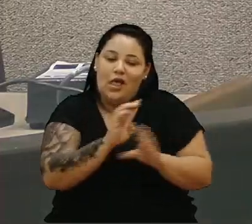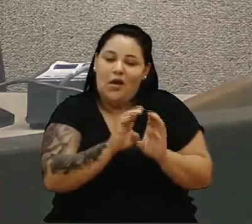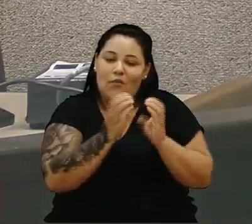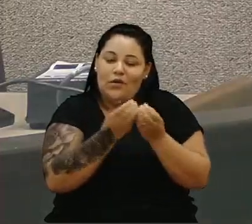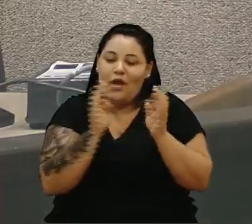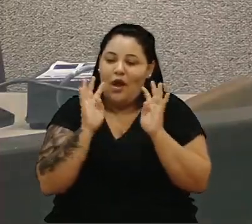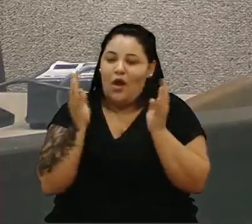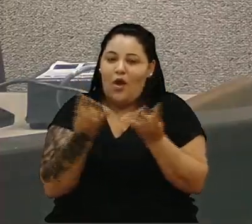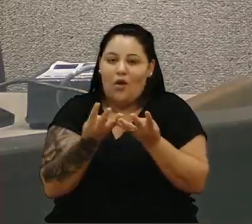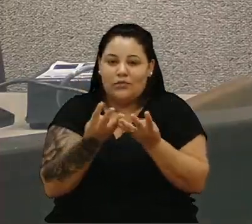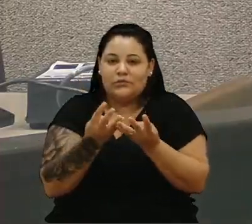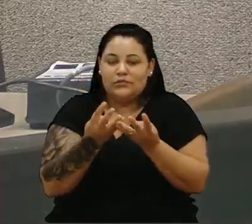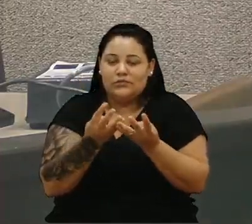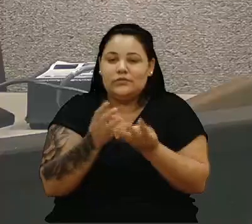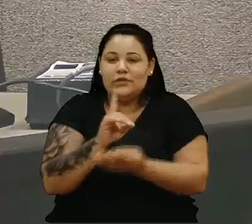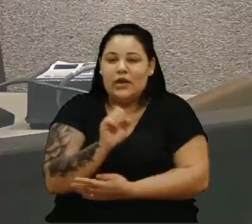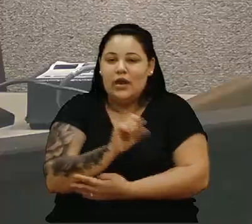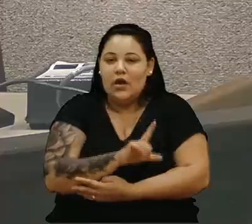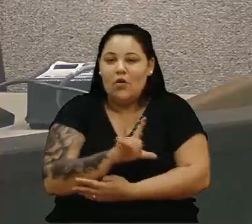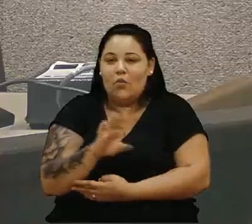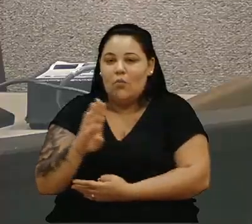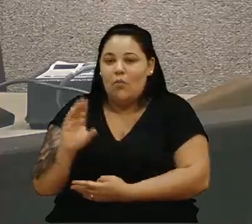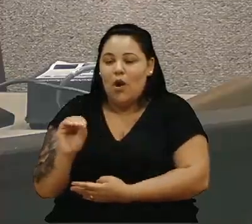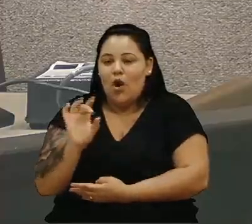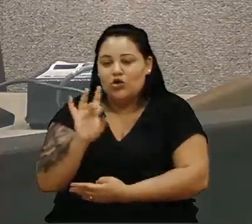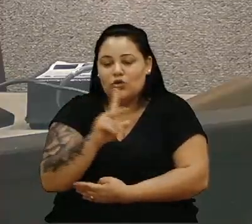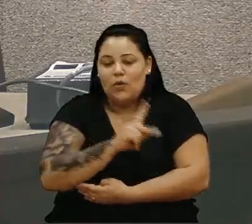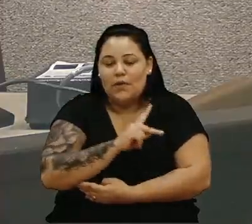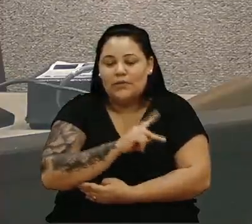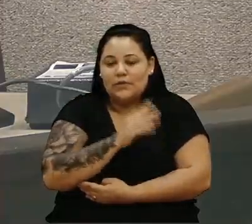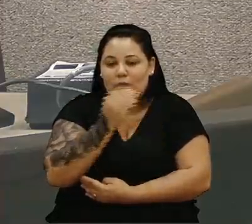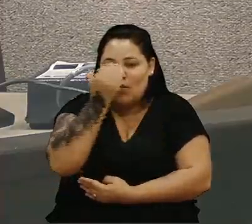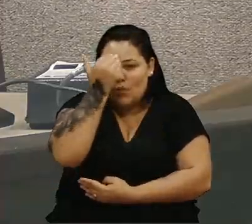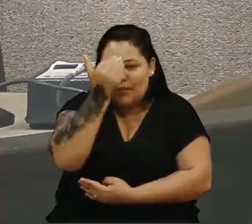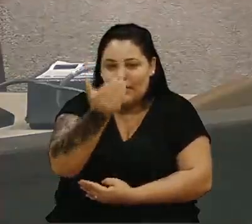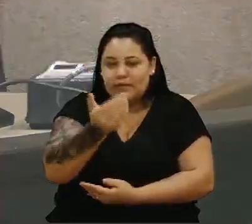entorno da represa do Daubó. Era isso, senhor presidente. Muito obrigada. Obrigado, vereador.